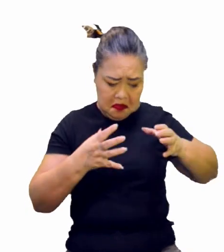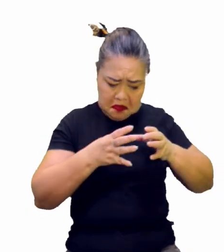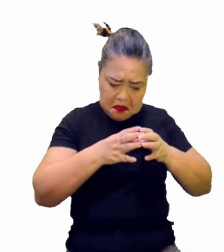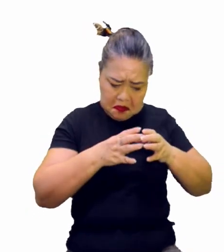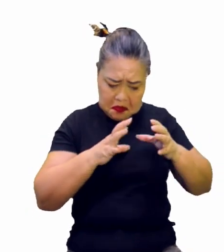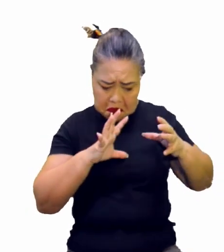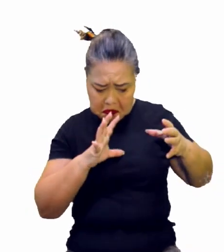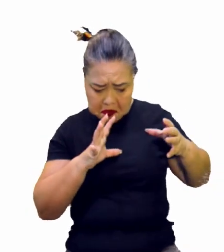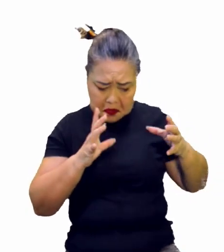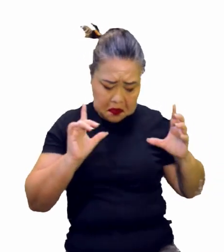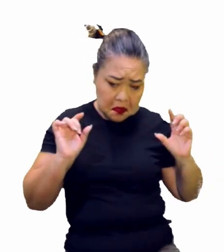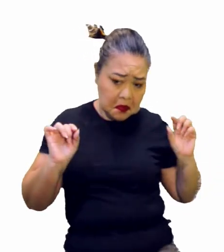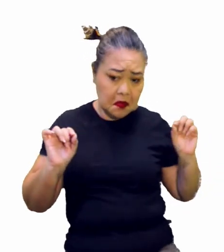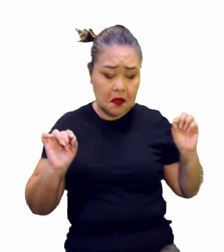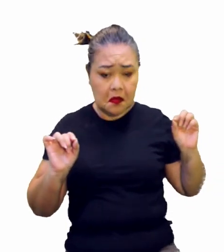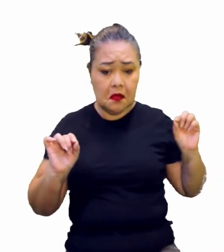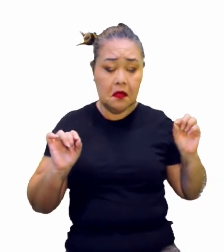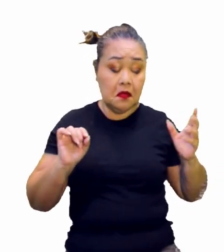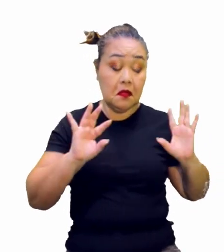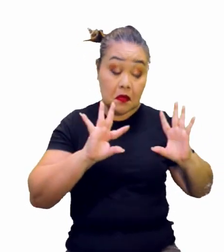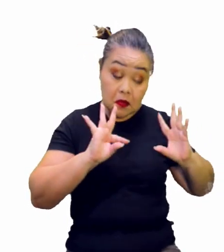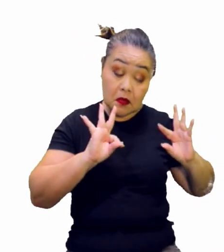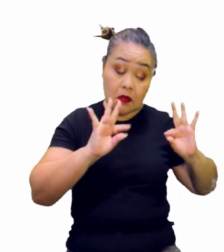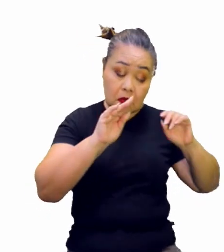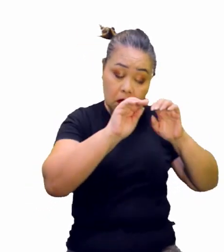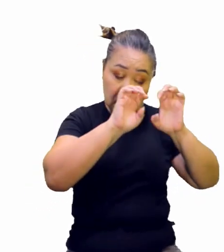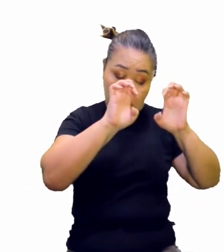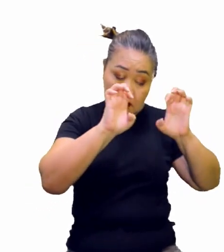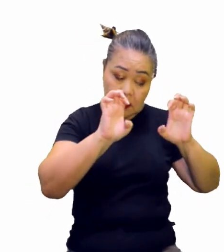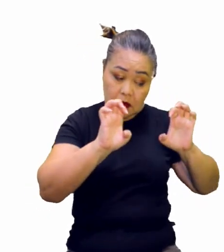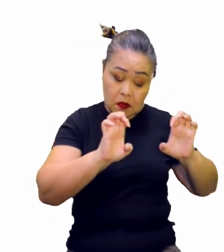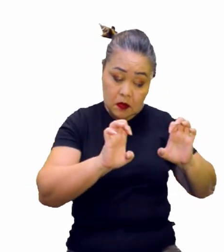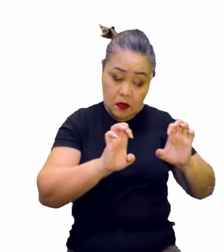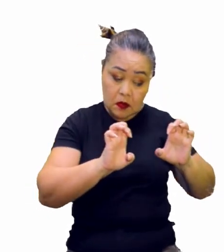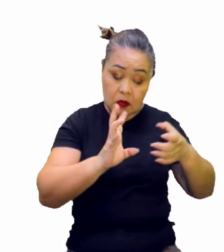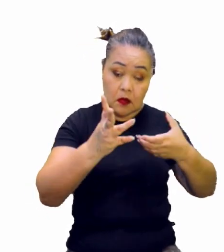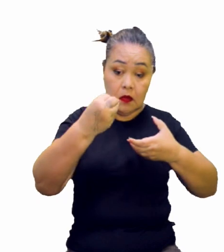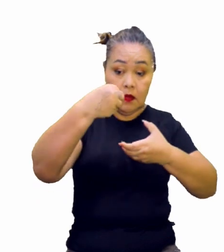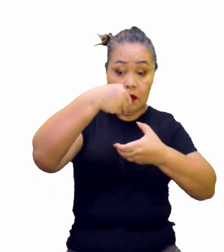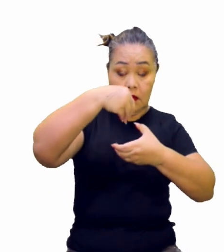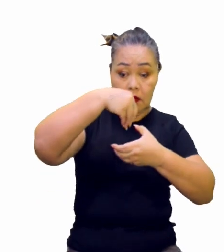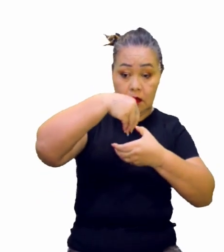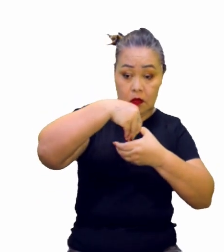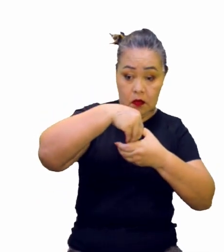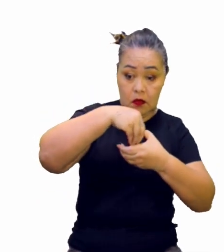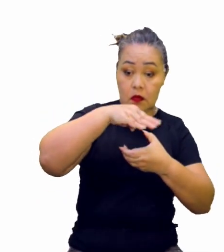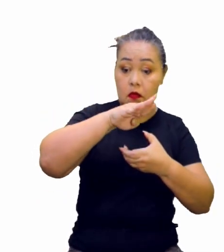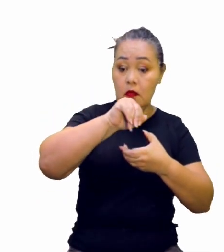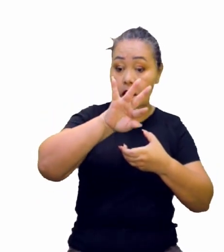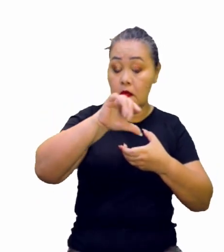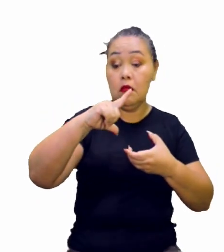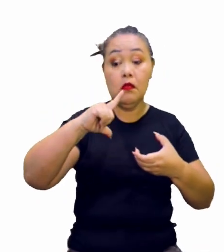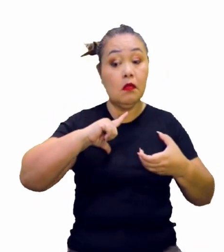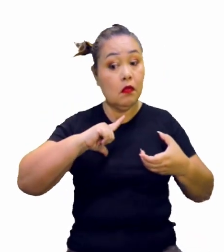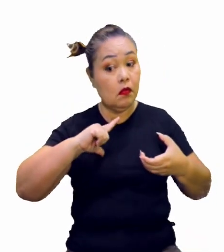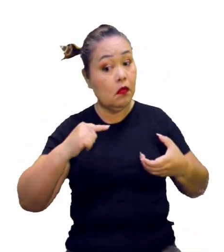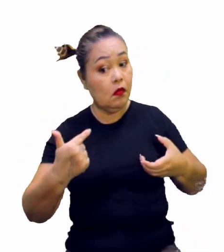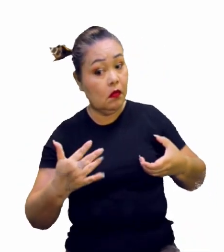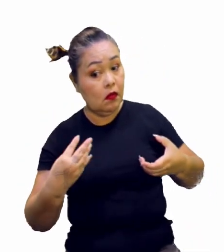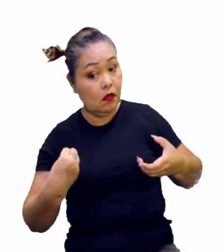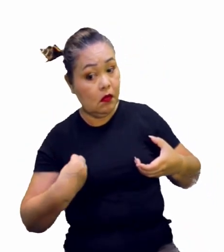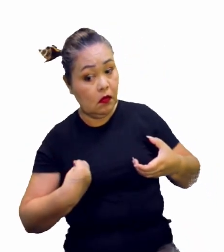massa são estruturas de fatores bióticos e abióticos que interagem